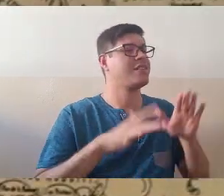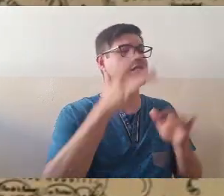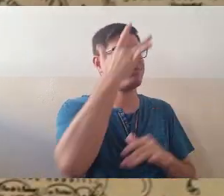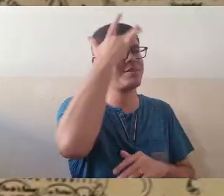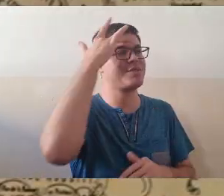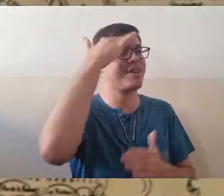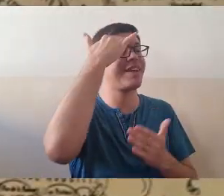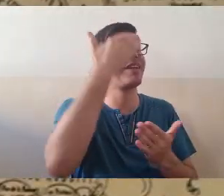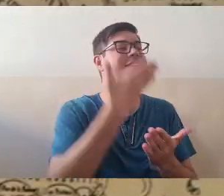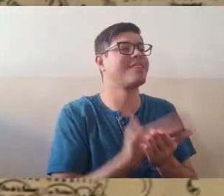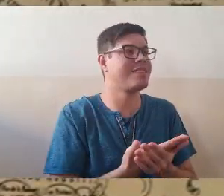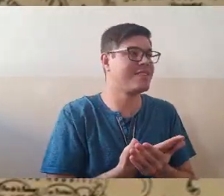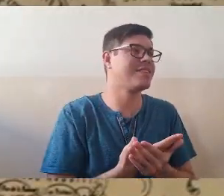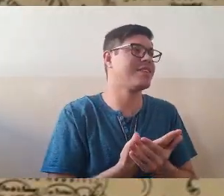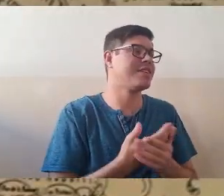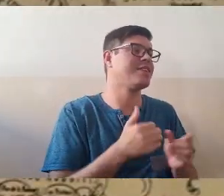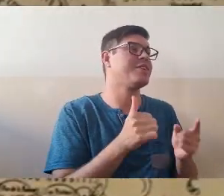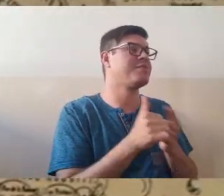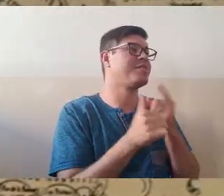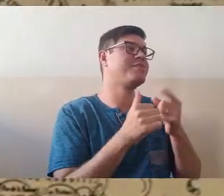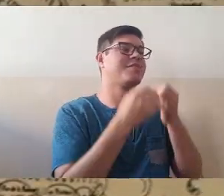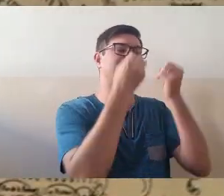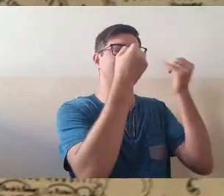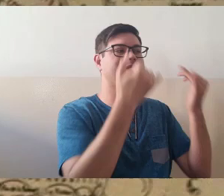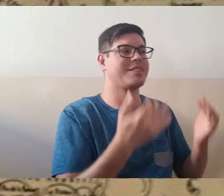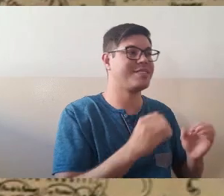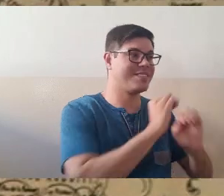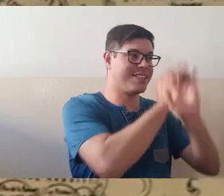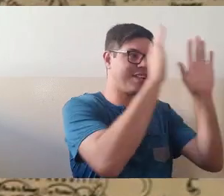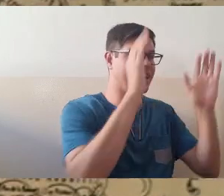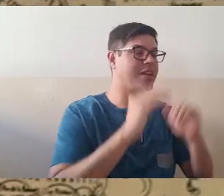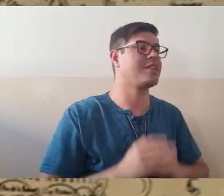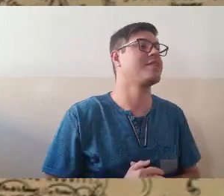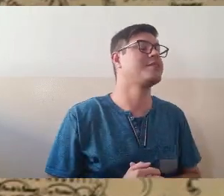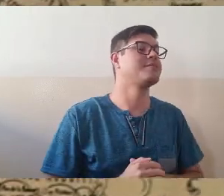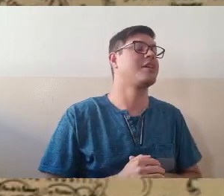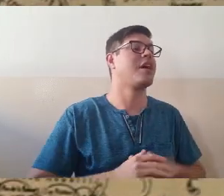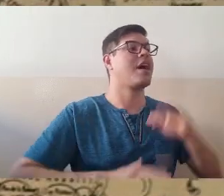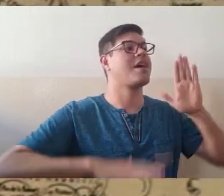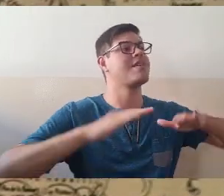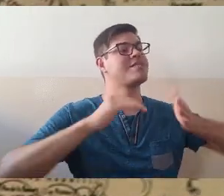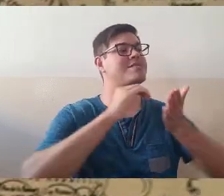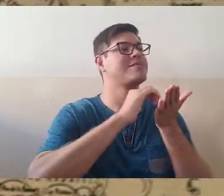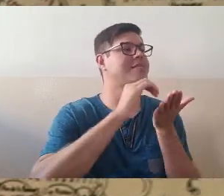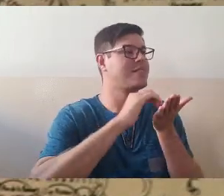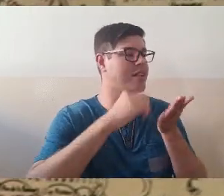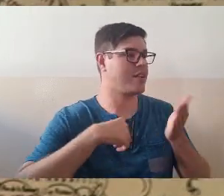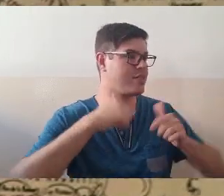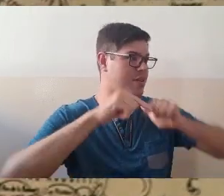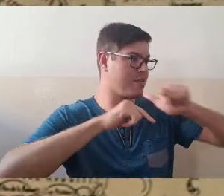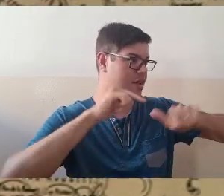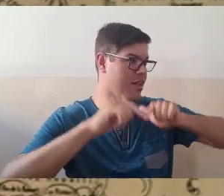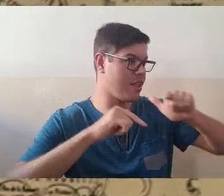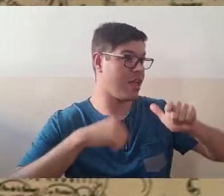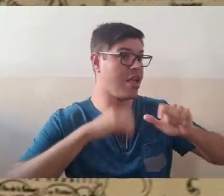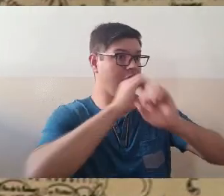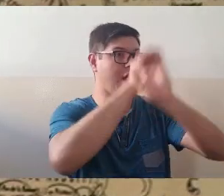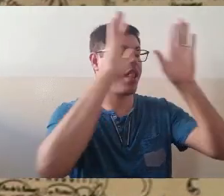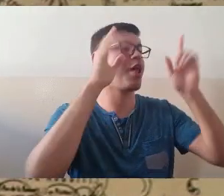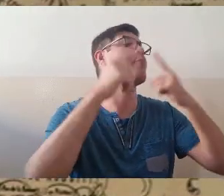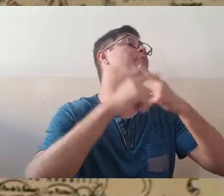né? Primeiro, deixar algumas coisas claras, viu, Gil? Essa questão de estar secretário, eu tenho muita clareza nisso, por